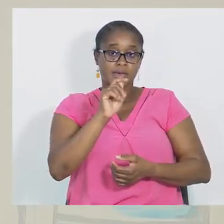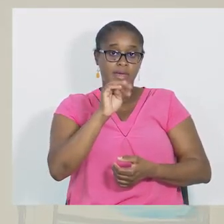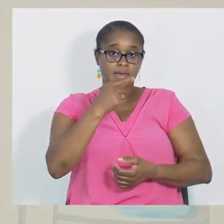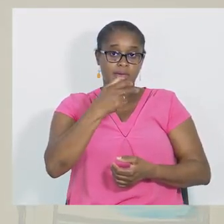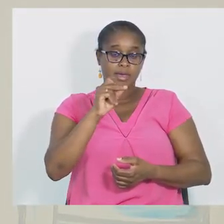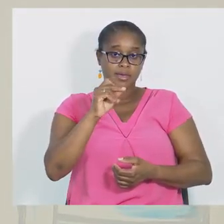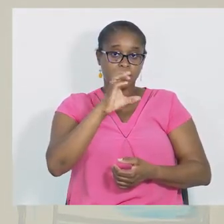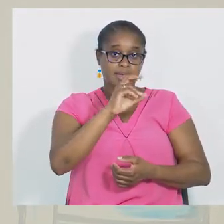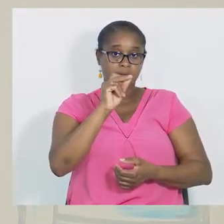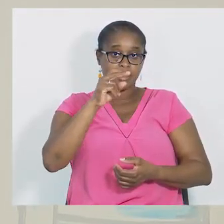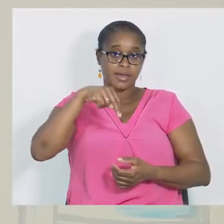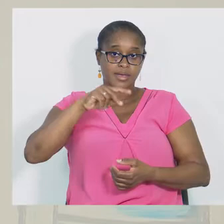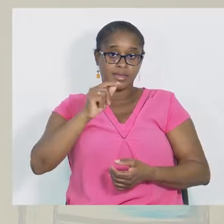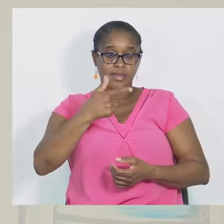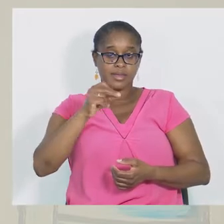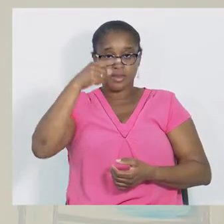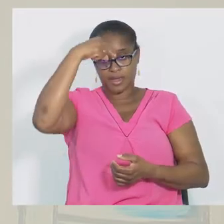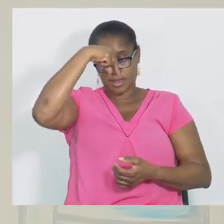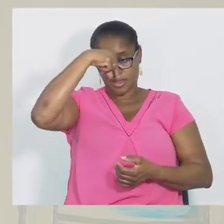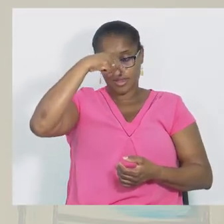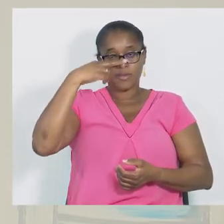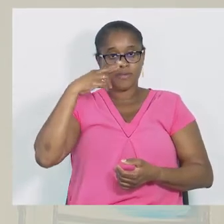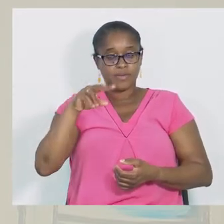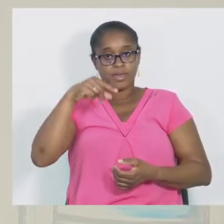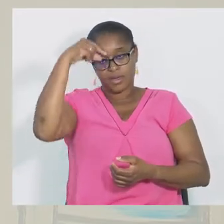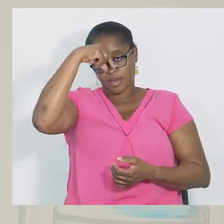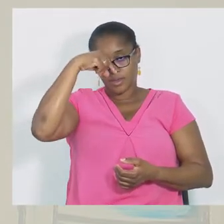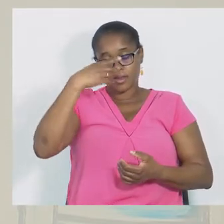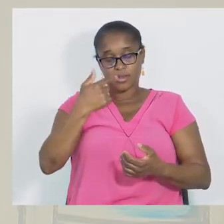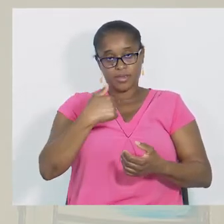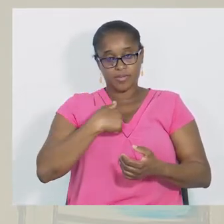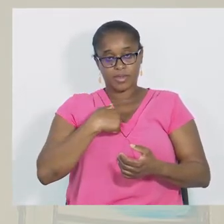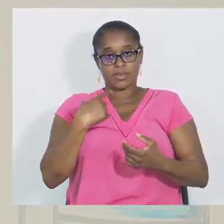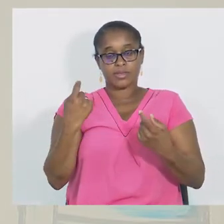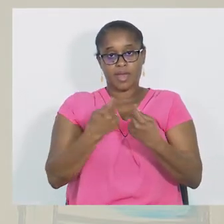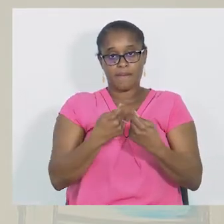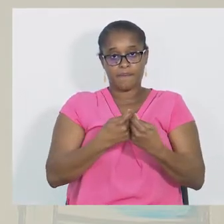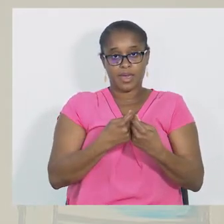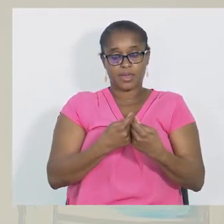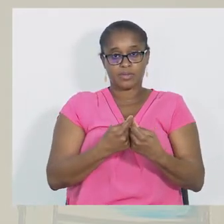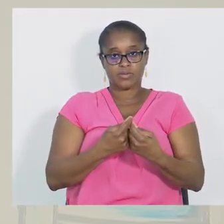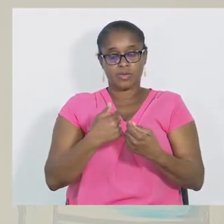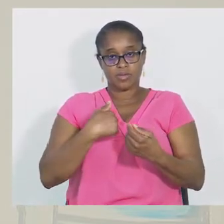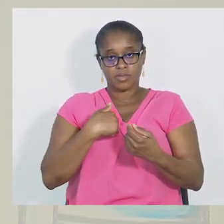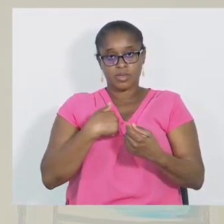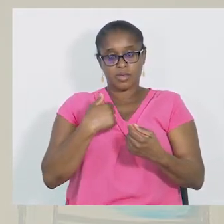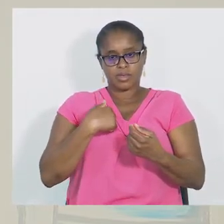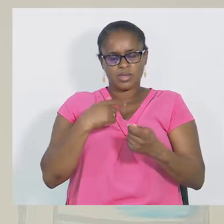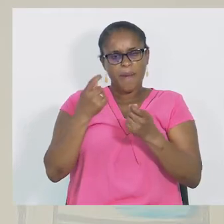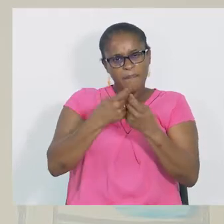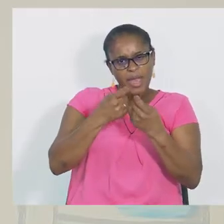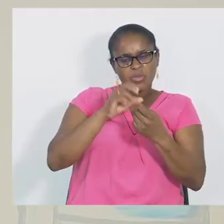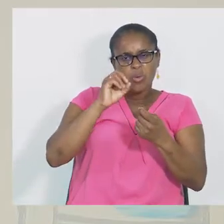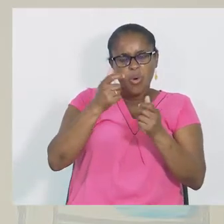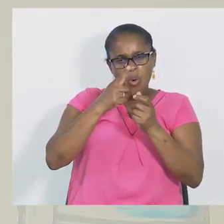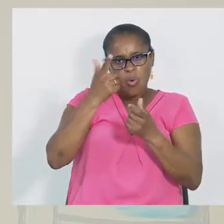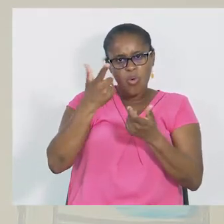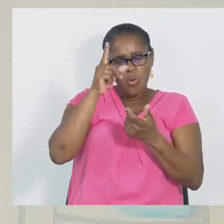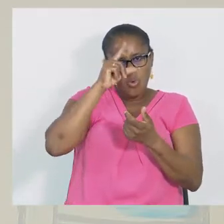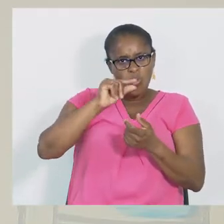também. E vamos continuar. Agora, nós vamos mudar um